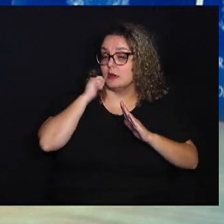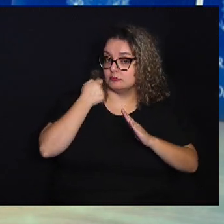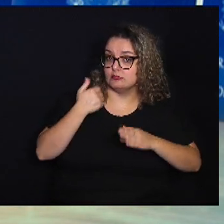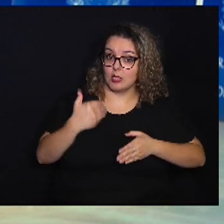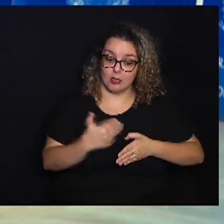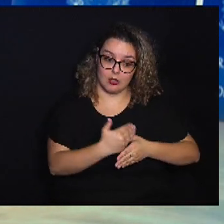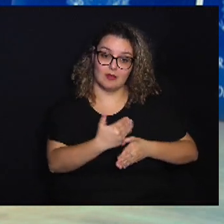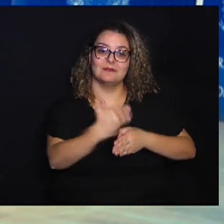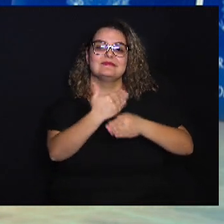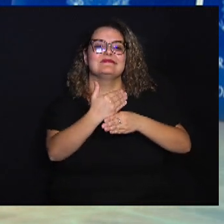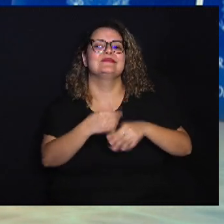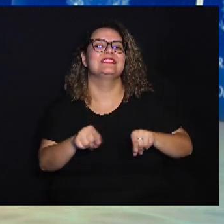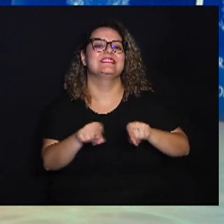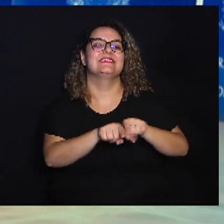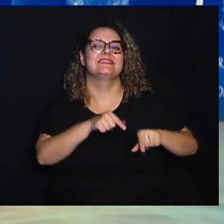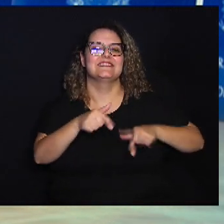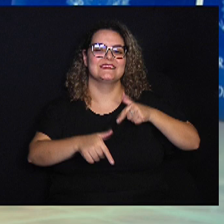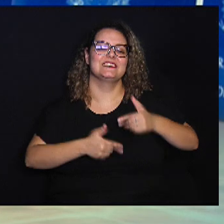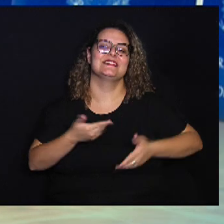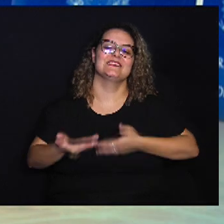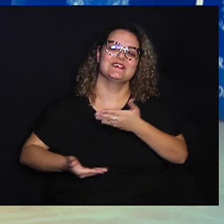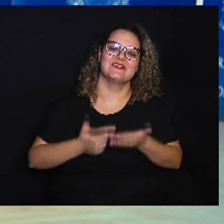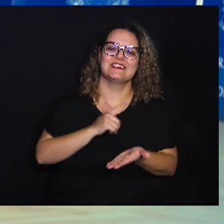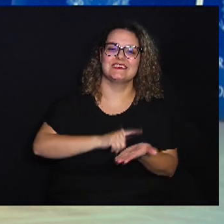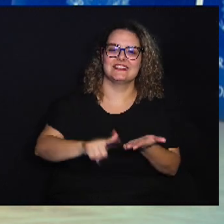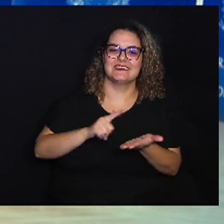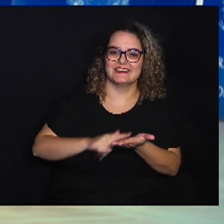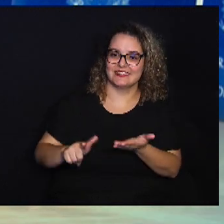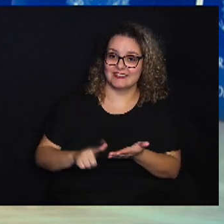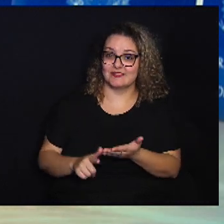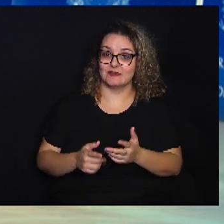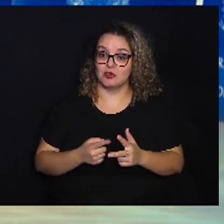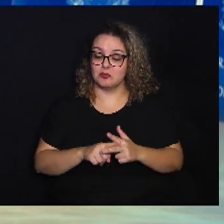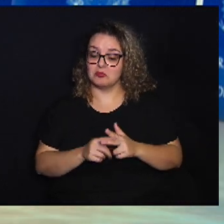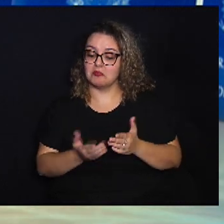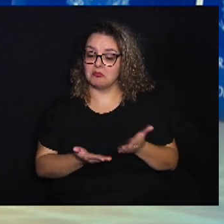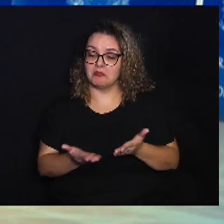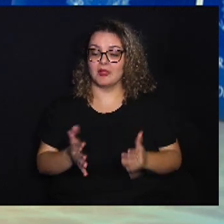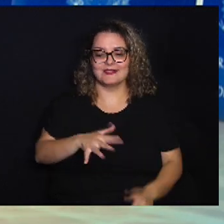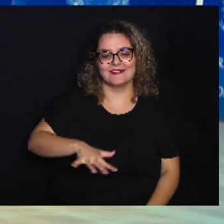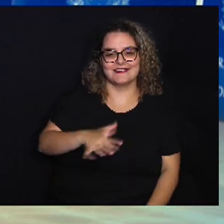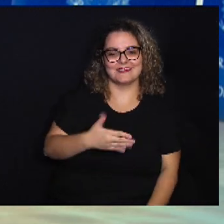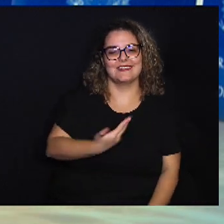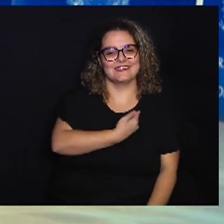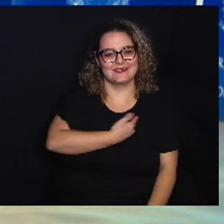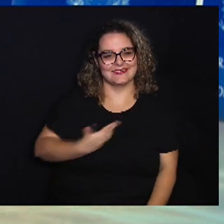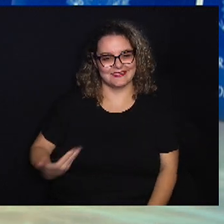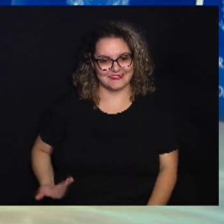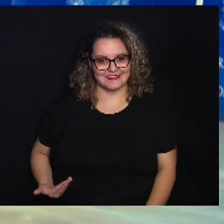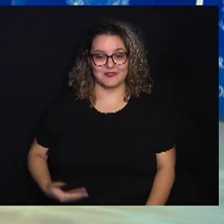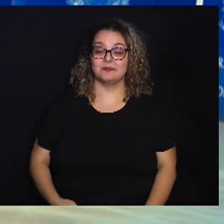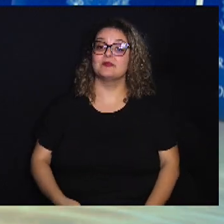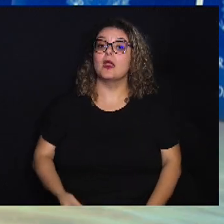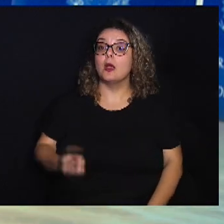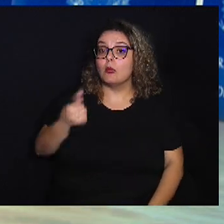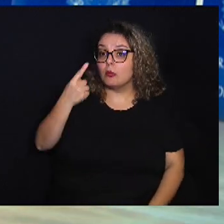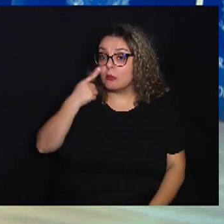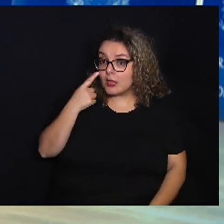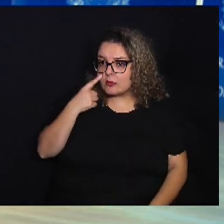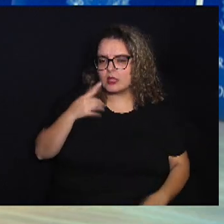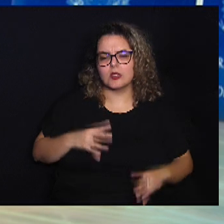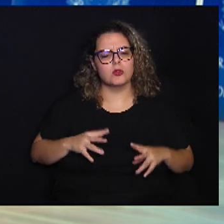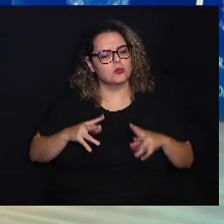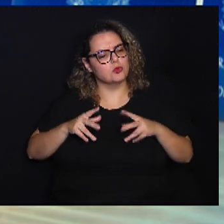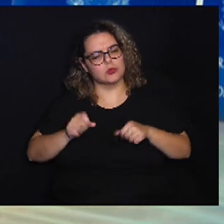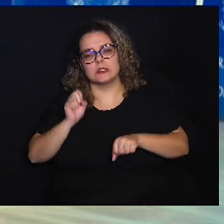pedreiro e trabalhador de serviços de limpeza e conservação de áreas públicas. Para conferir todas